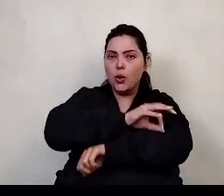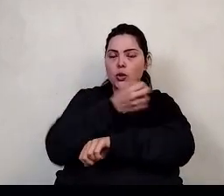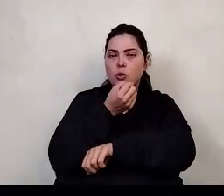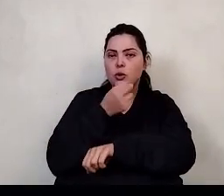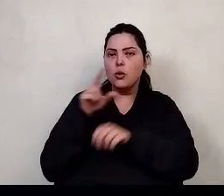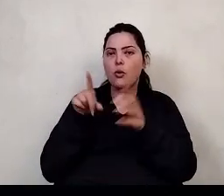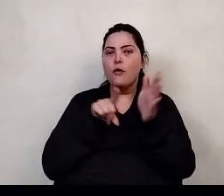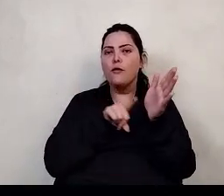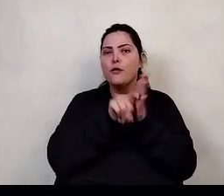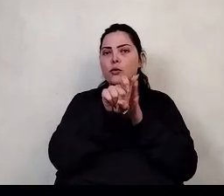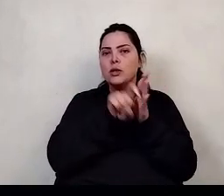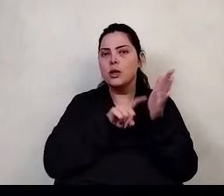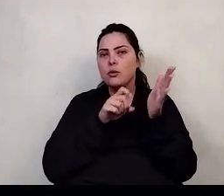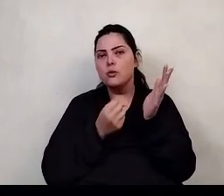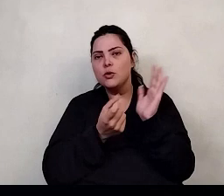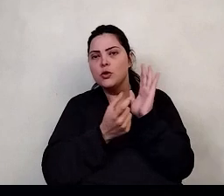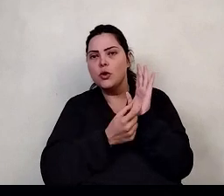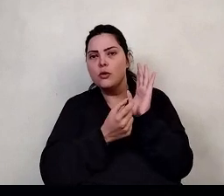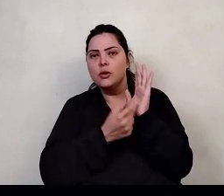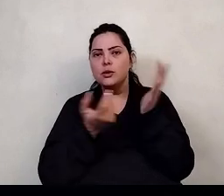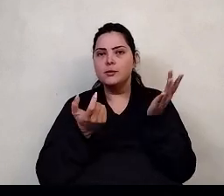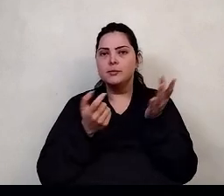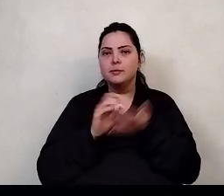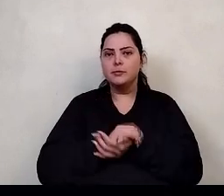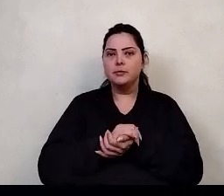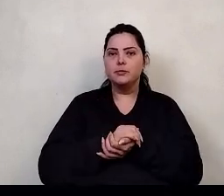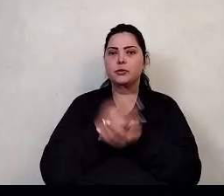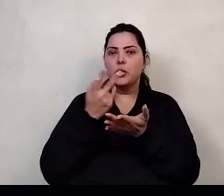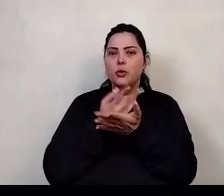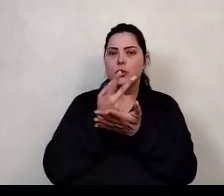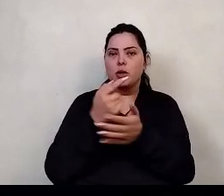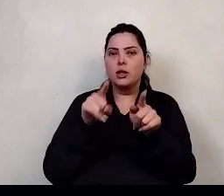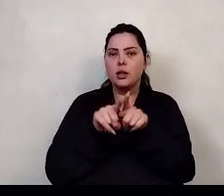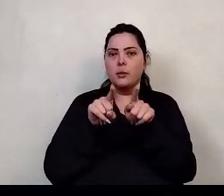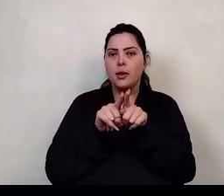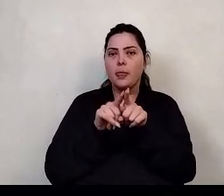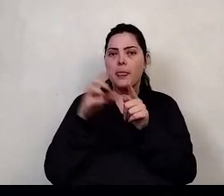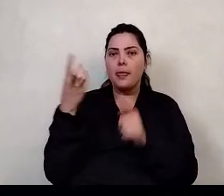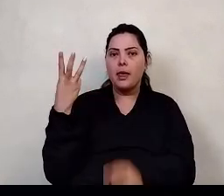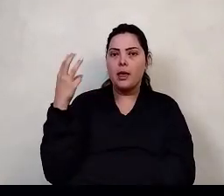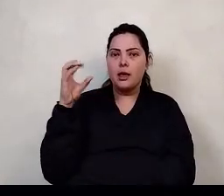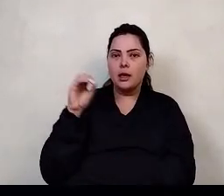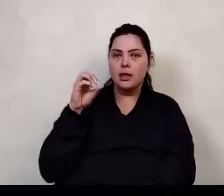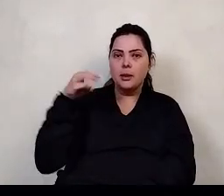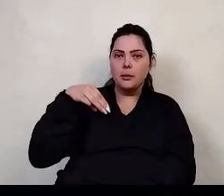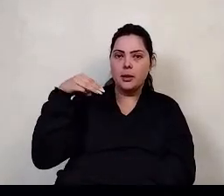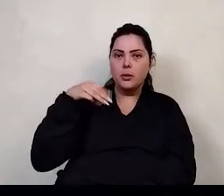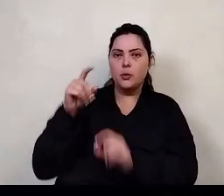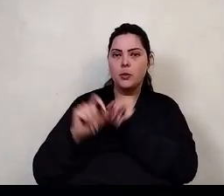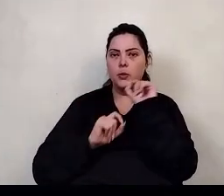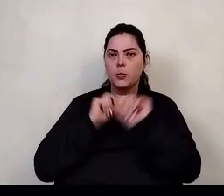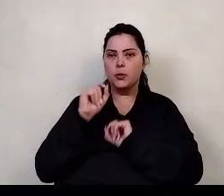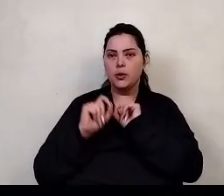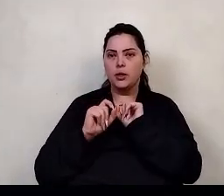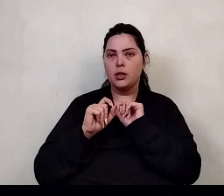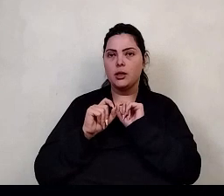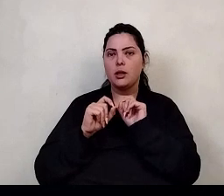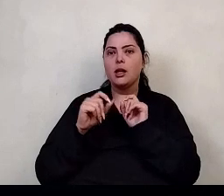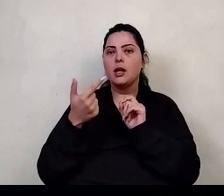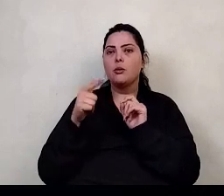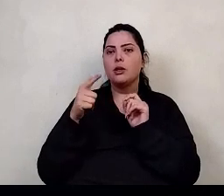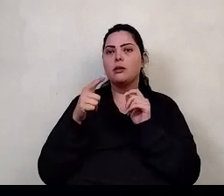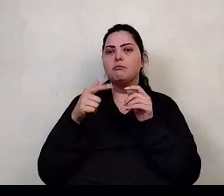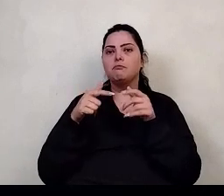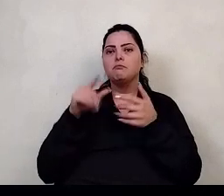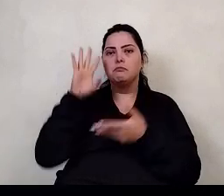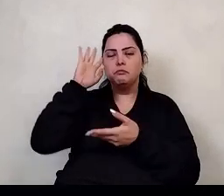funcionalidades do software? E para seguir, então, nesses próximos 30 minutos, nosso roteirinho vai ser a falta de consenso sobre a importância de